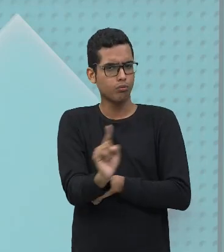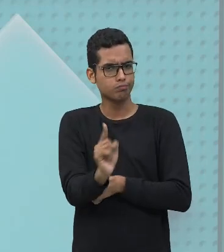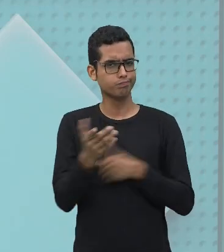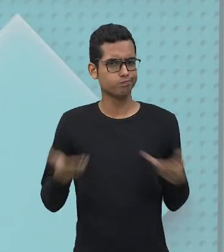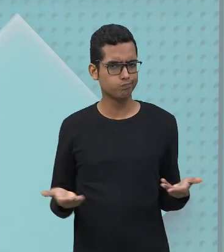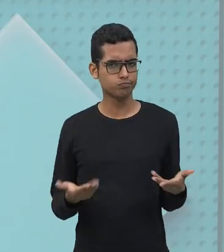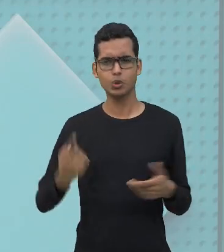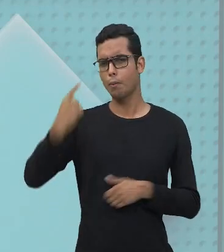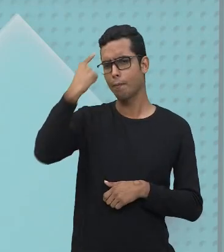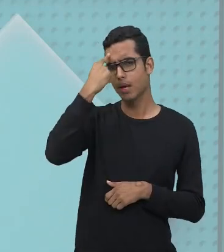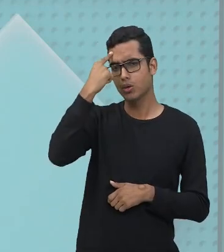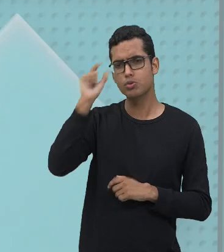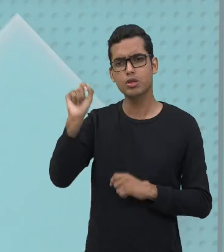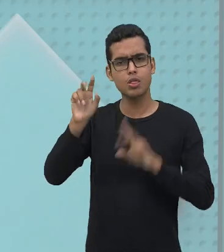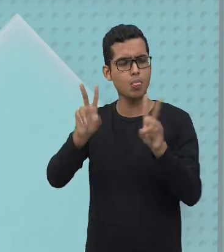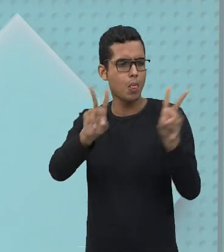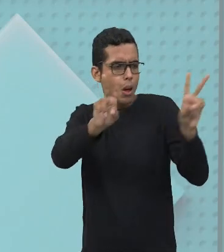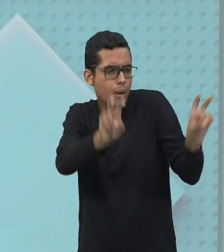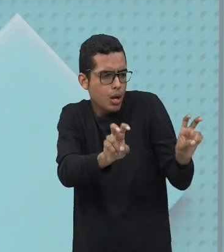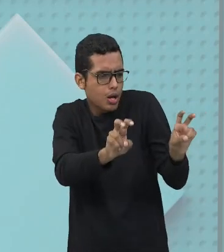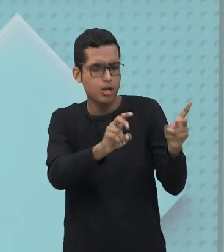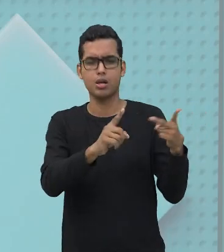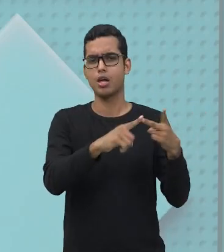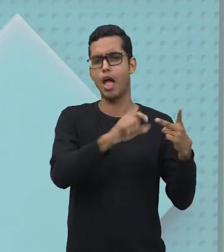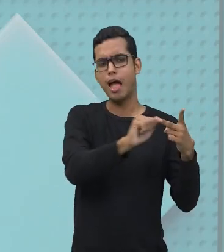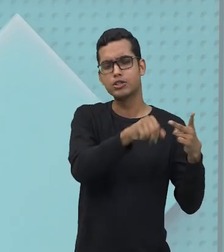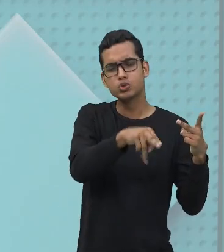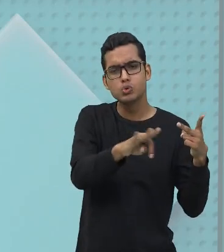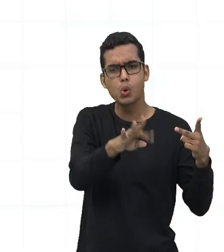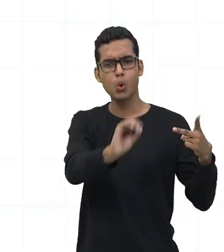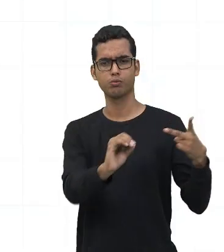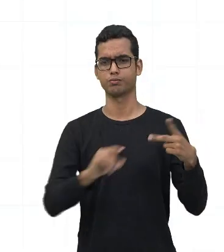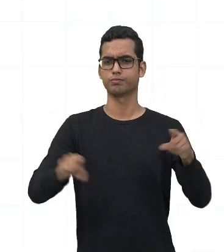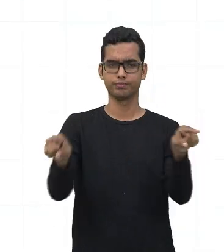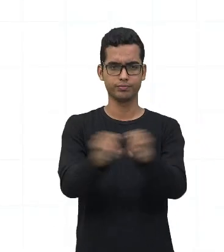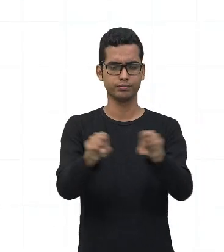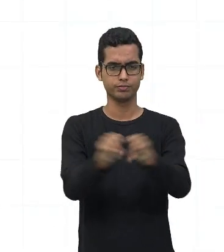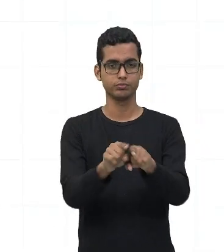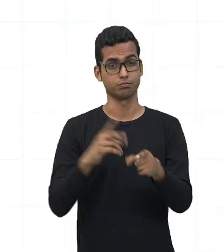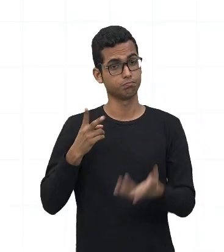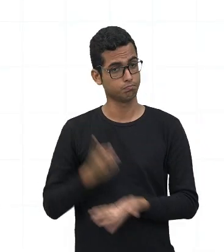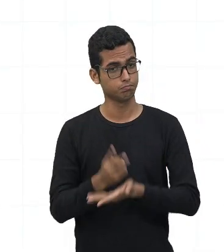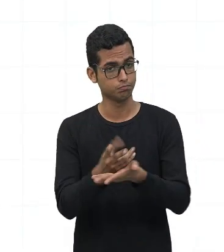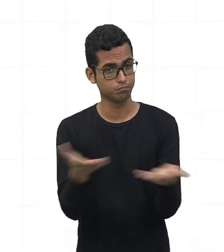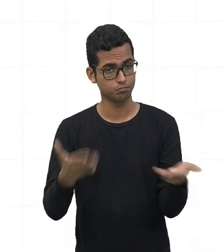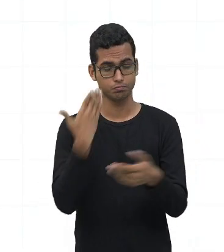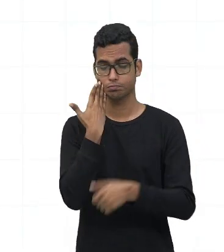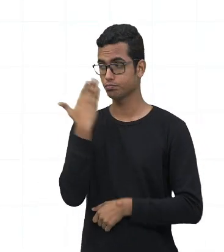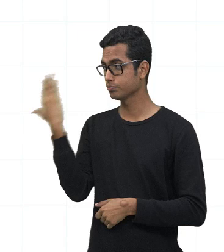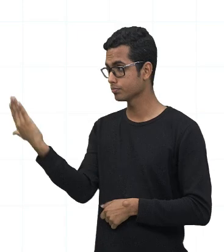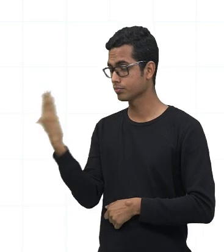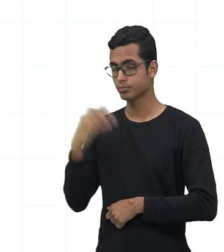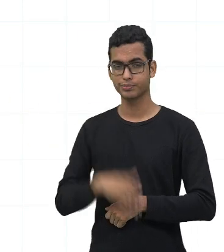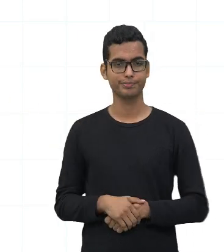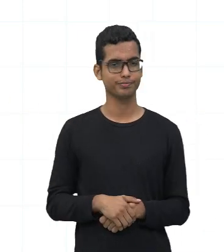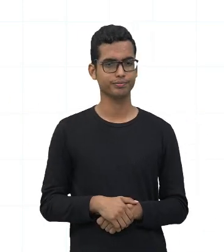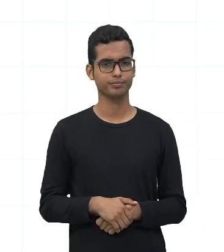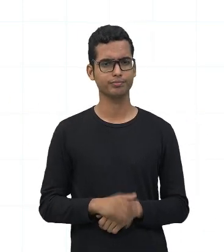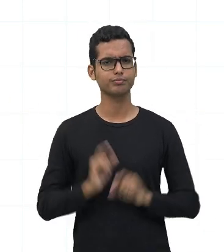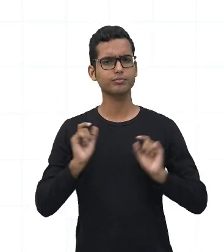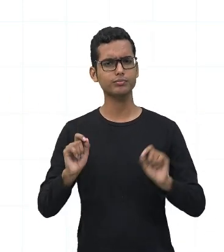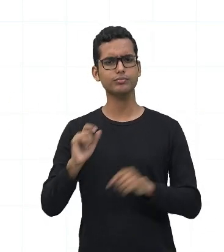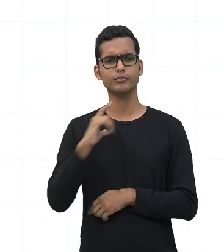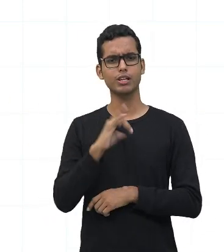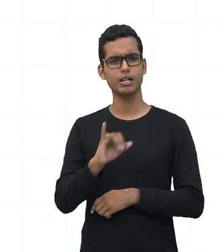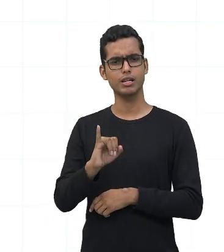assunto? O que eu penso a respeito desse tema? Ok? E continuando, a hipótese, né? Também